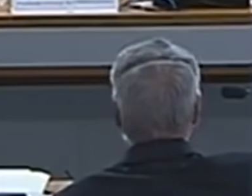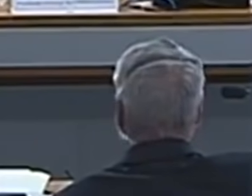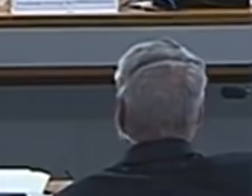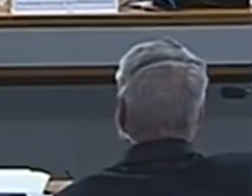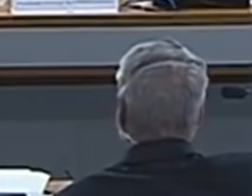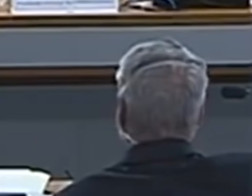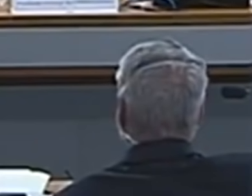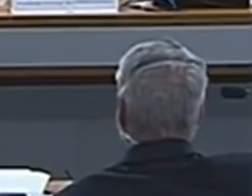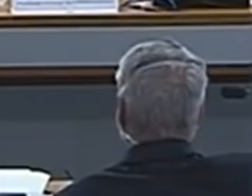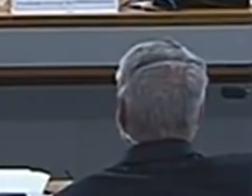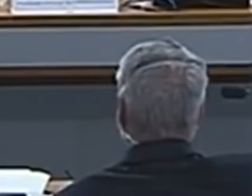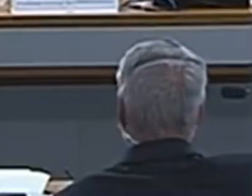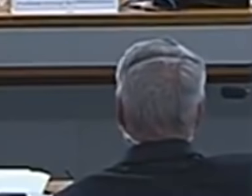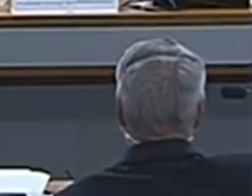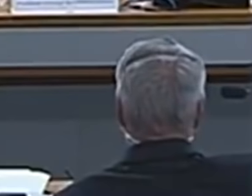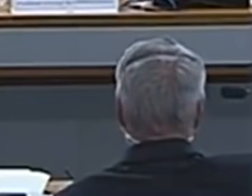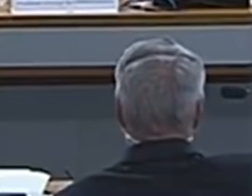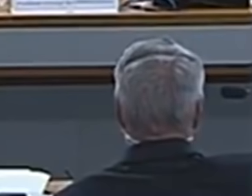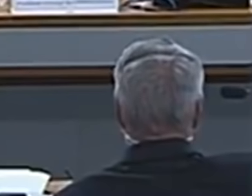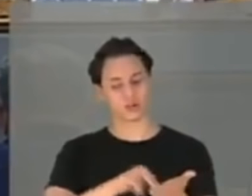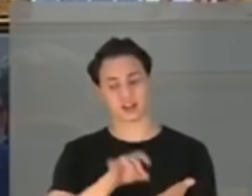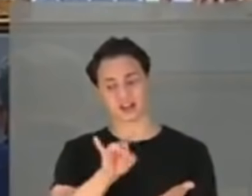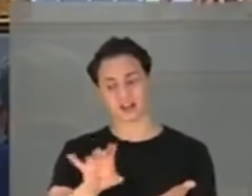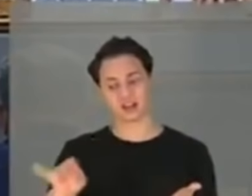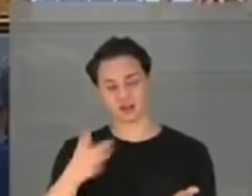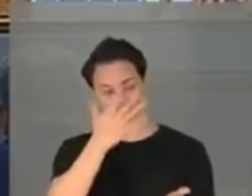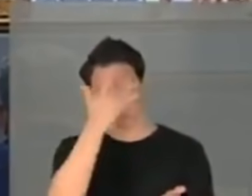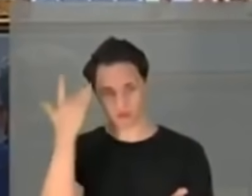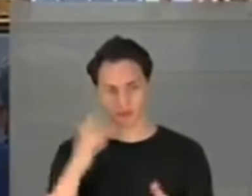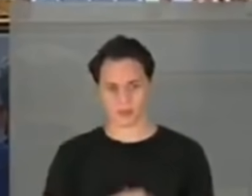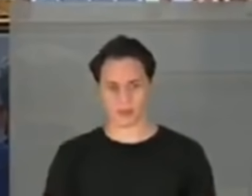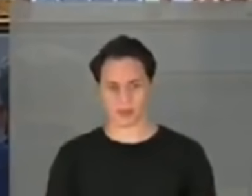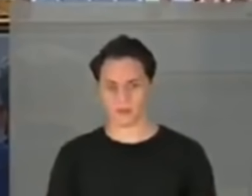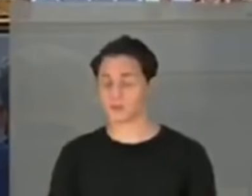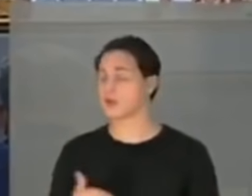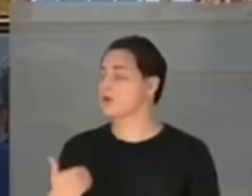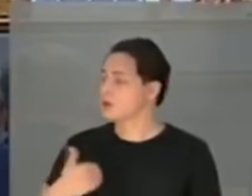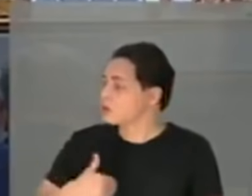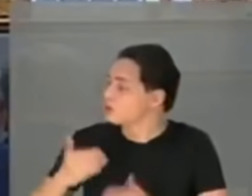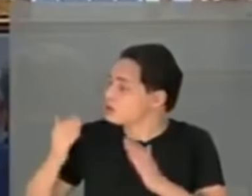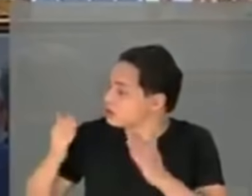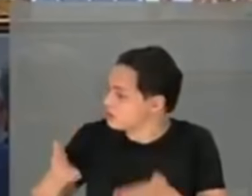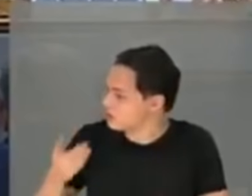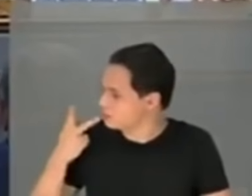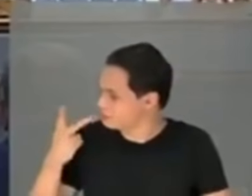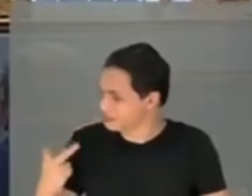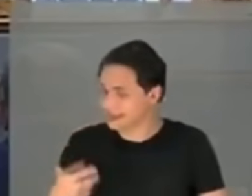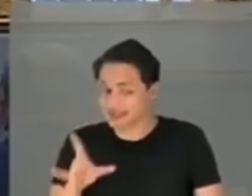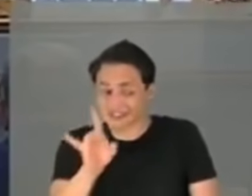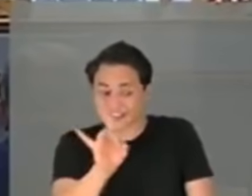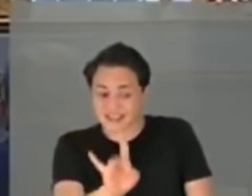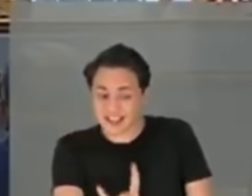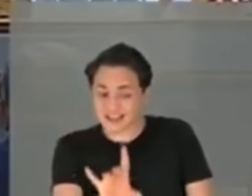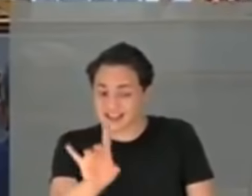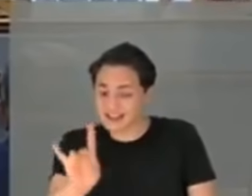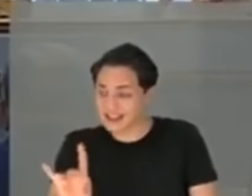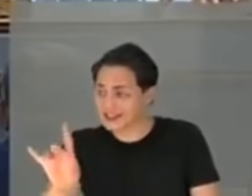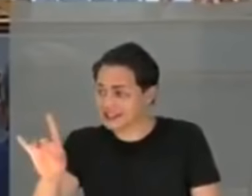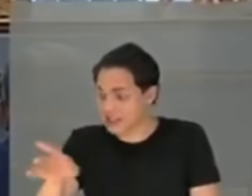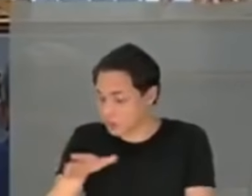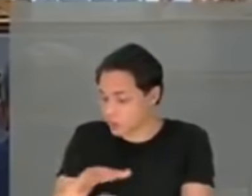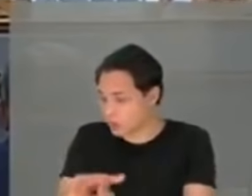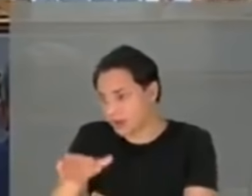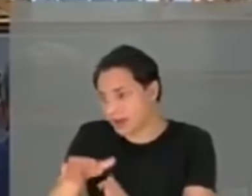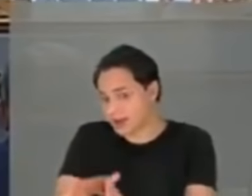a conformidade da prescrição de cada pessoa? Senador, como eu acabei de lhe dizer, cada uma das prescrições